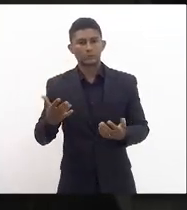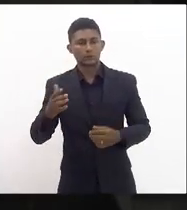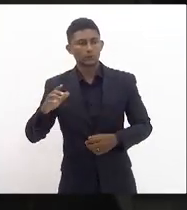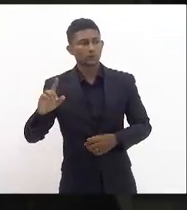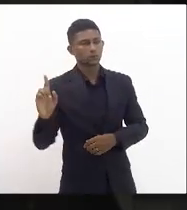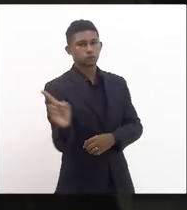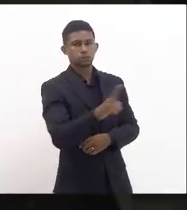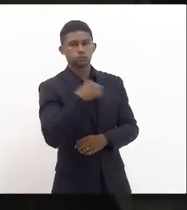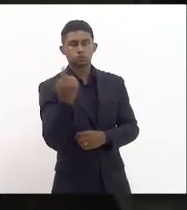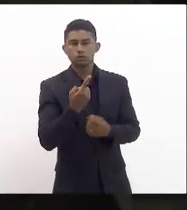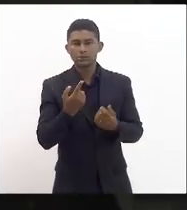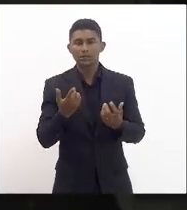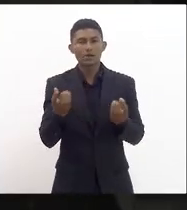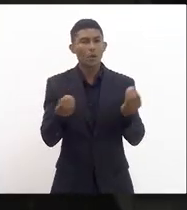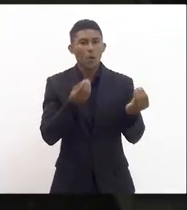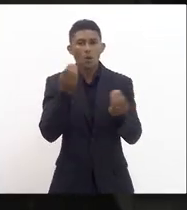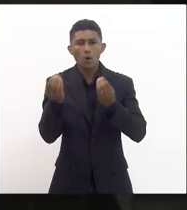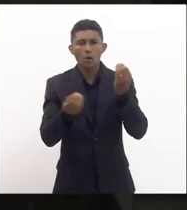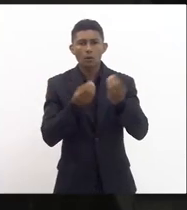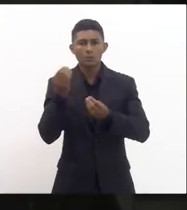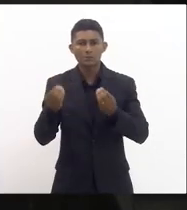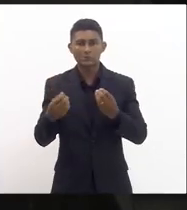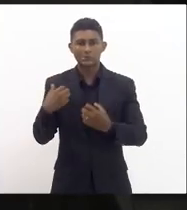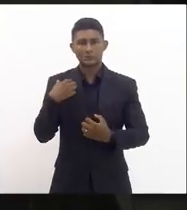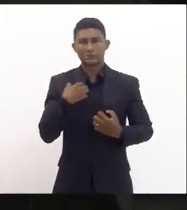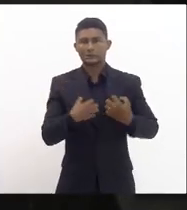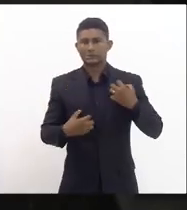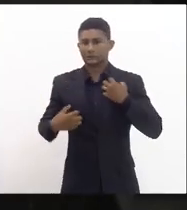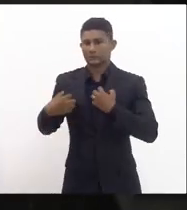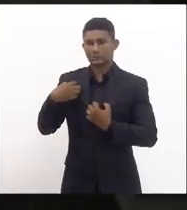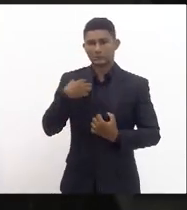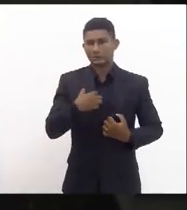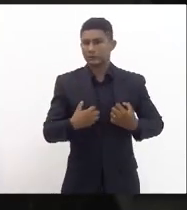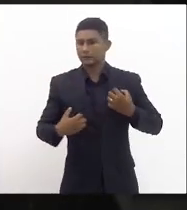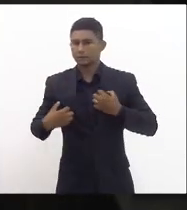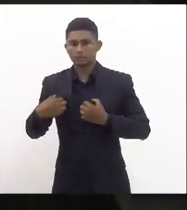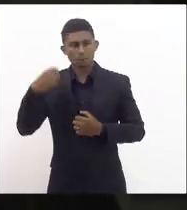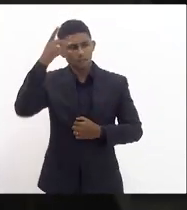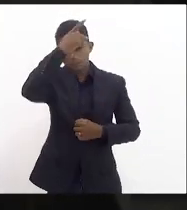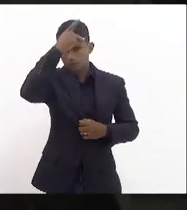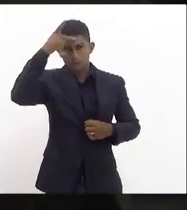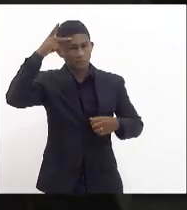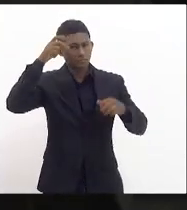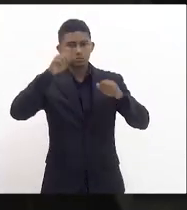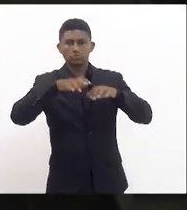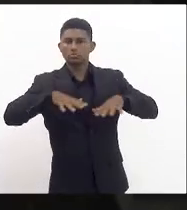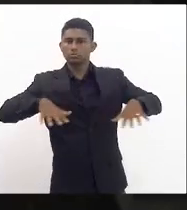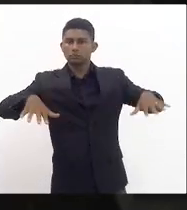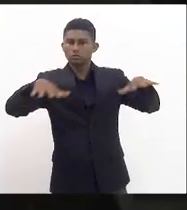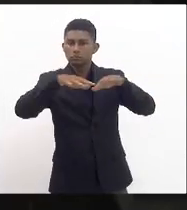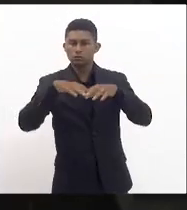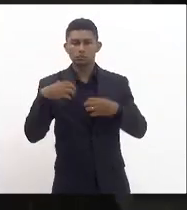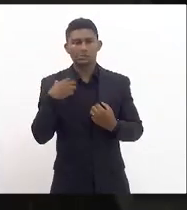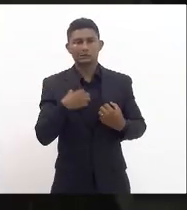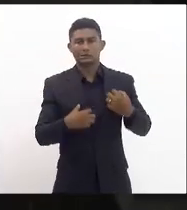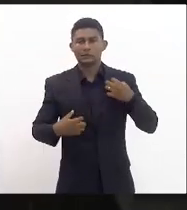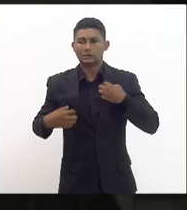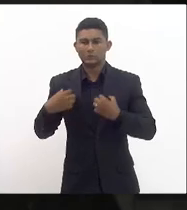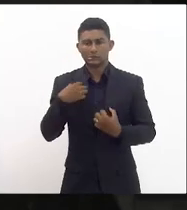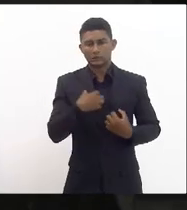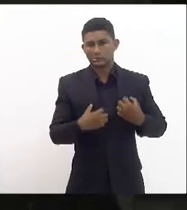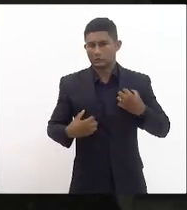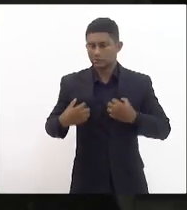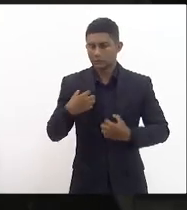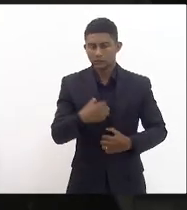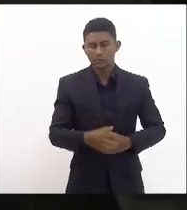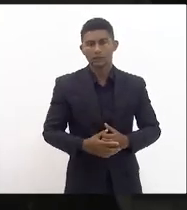grande apreensão para a humanidade. É de grande apreensão sob um